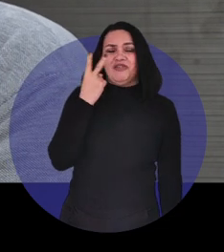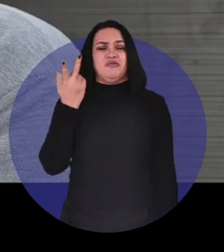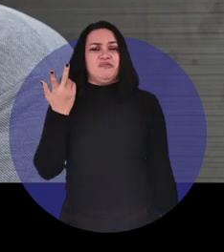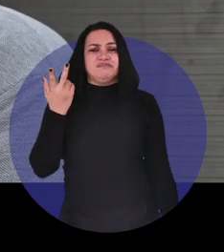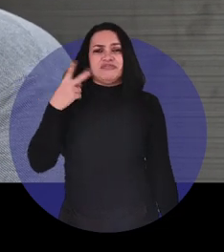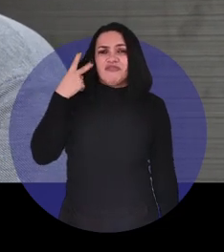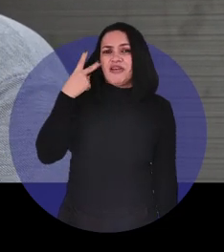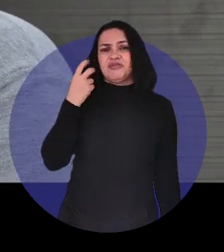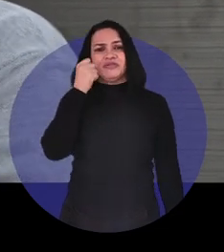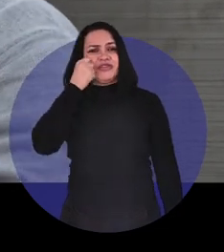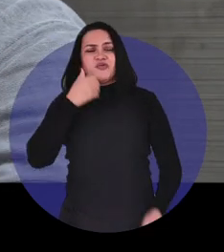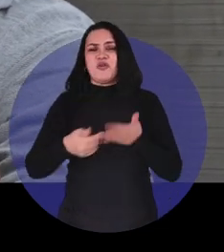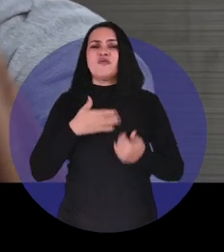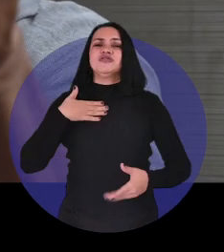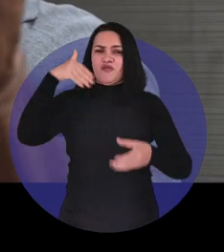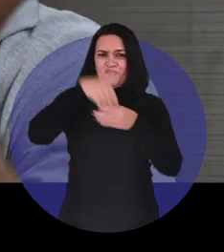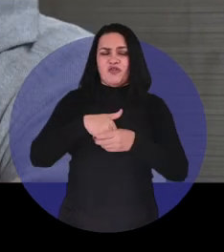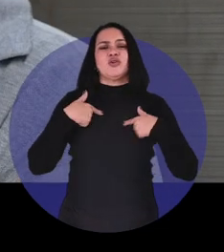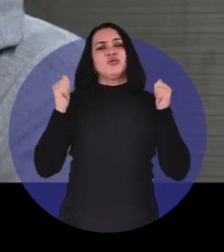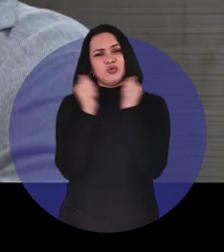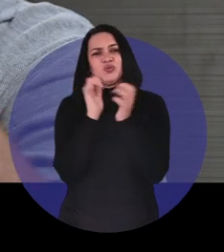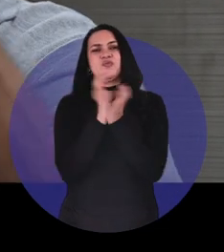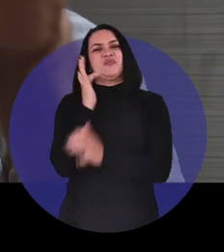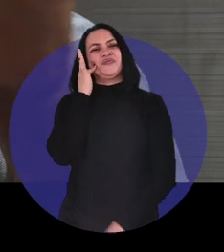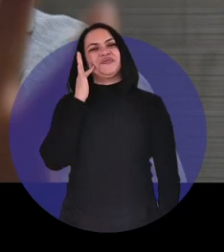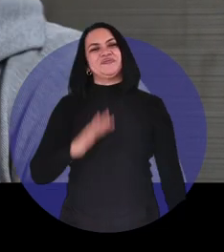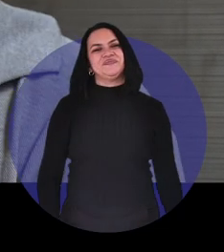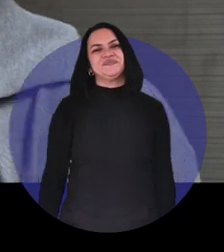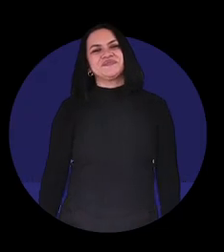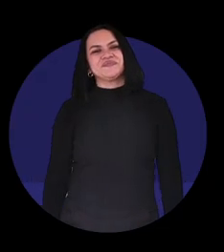vereador, a senador, a qualquer coisa, eu voto nele. Eu sou do grupo do Flávio Dino.